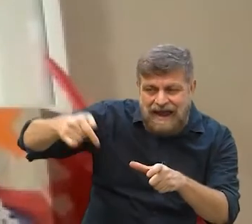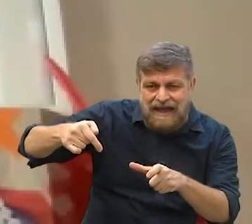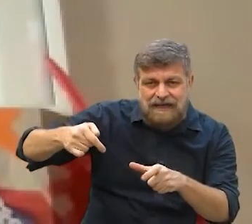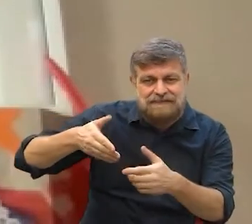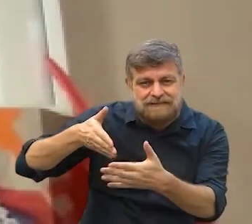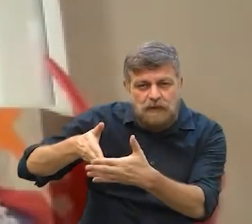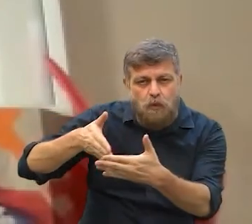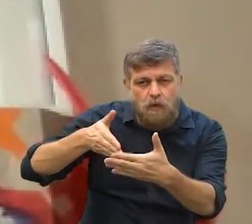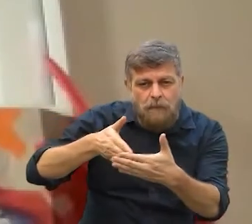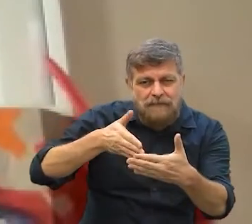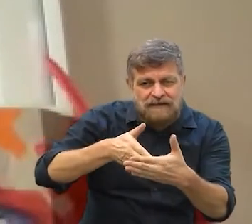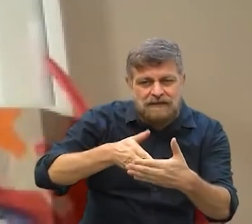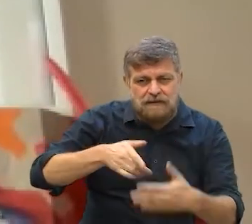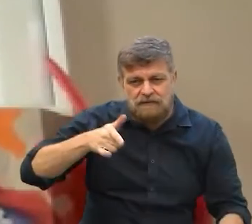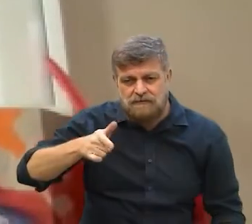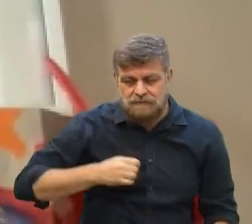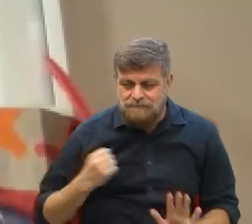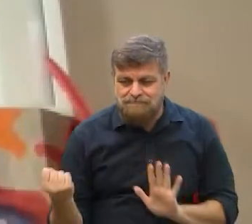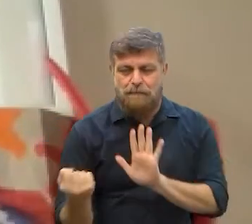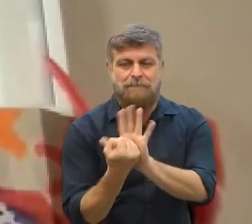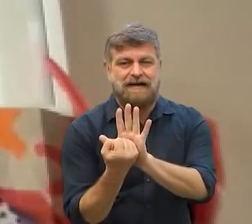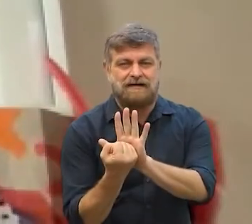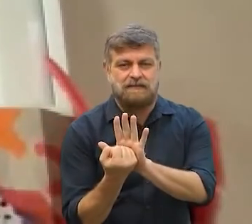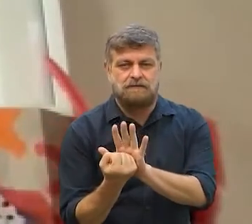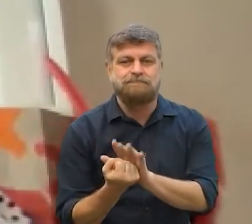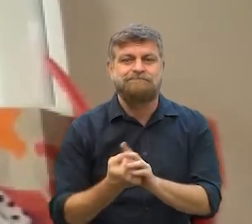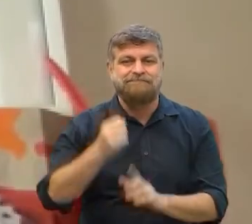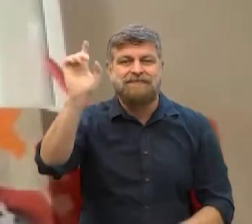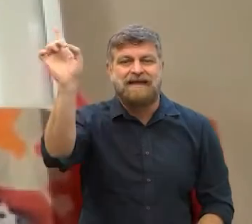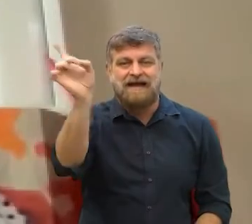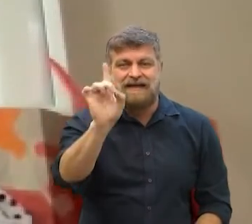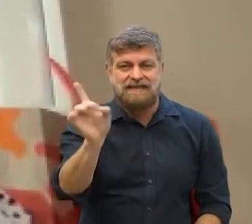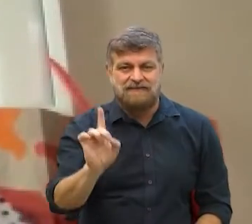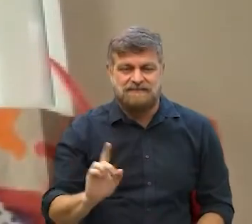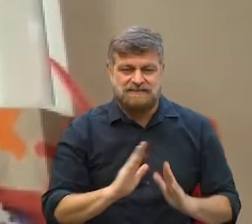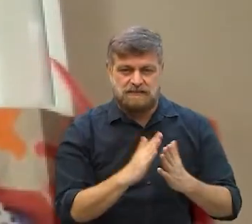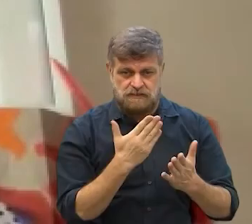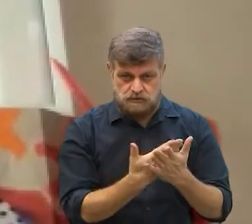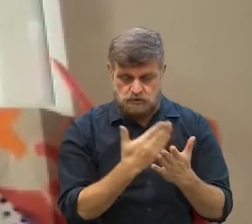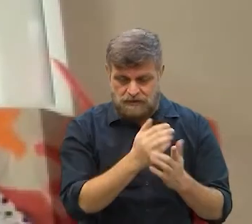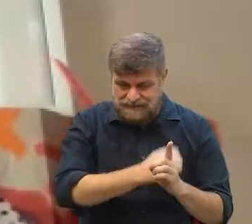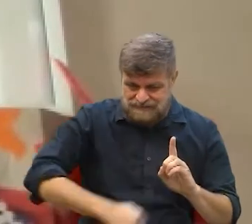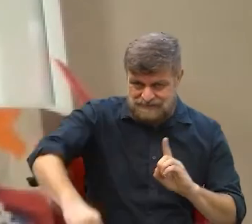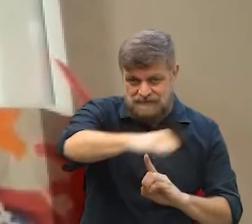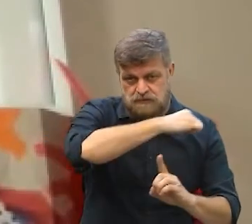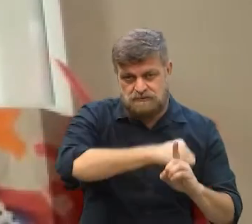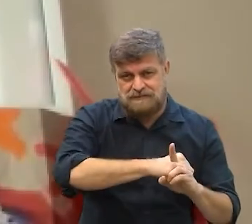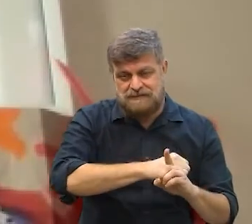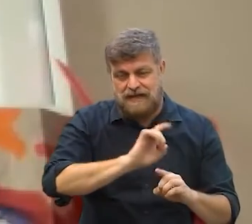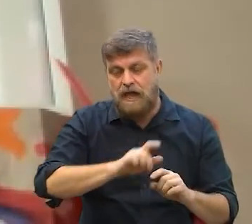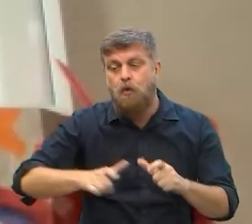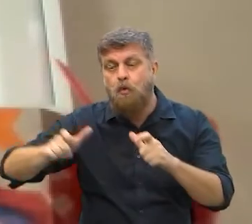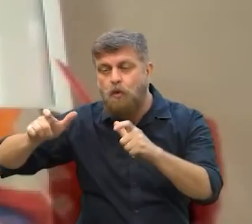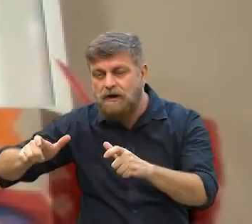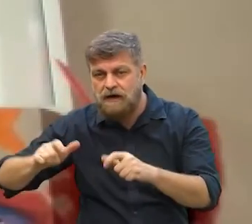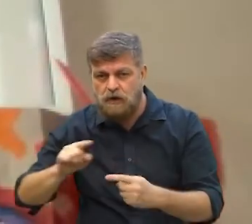esses obstáculos que marcam as deficiências das escolas, da sociedade,